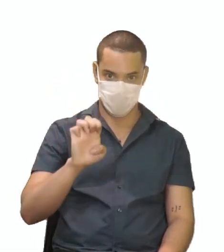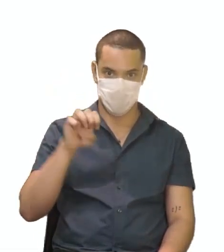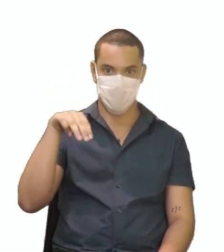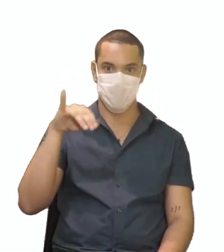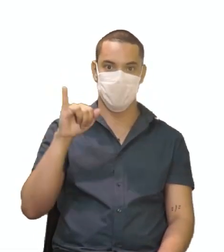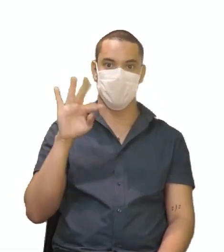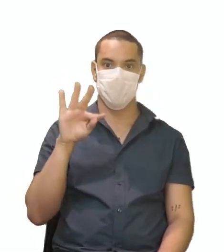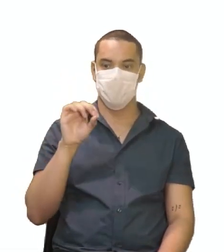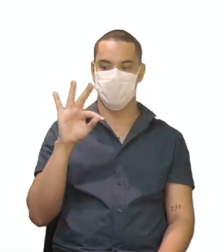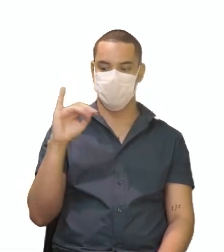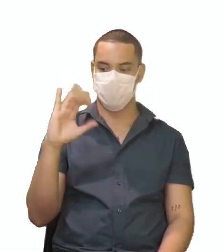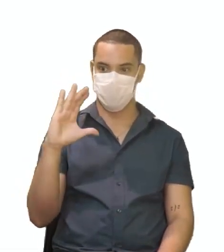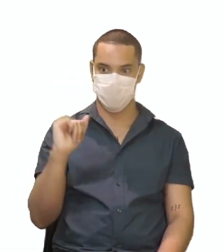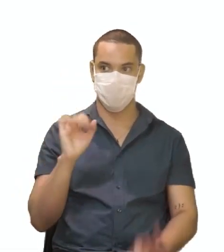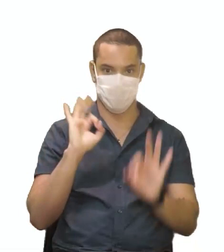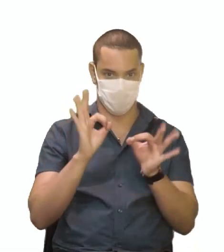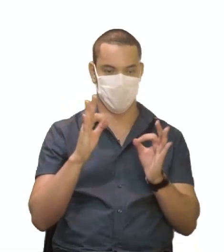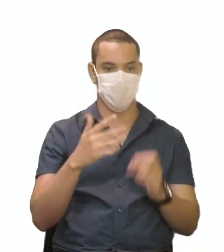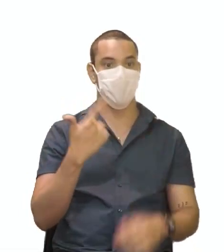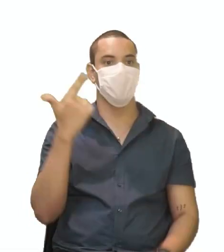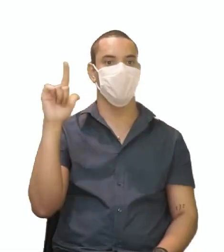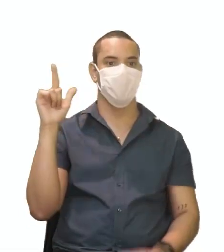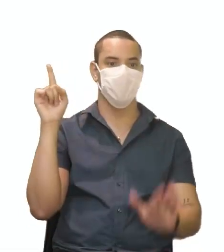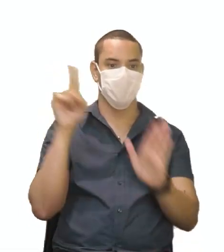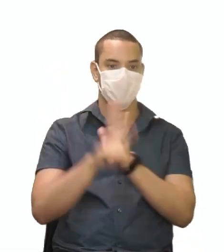mitótica. Vamos para a próxima.